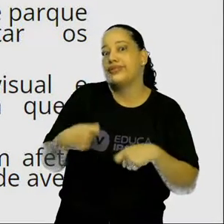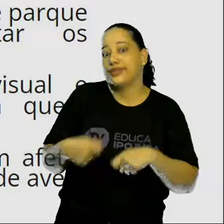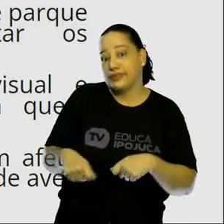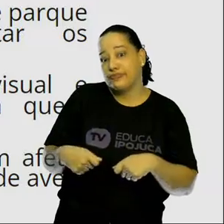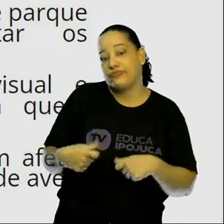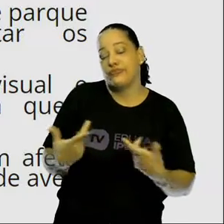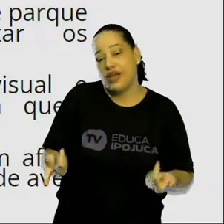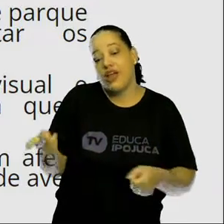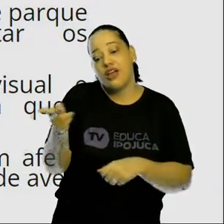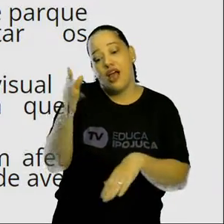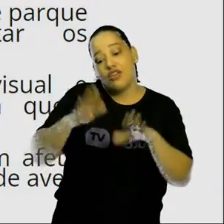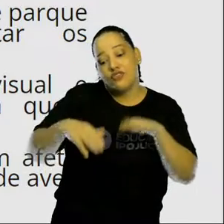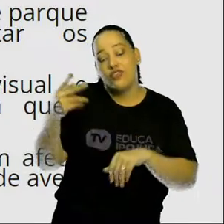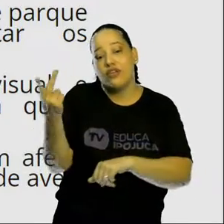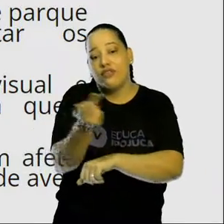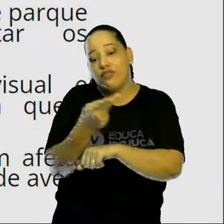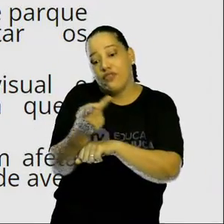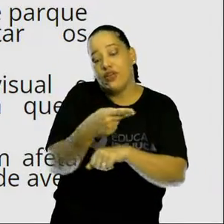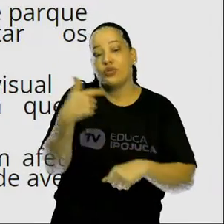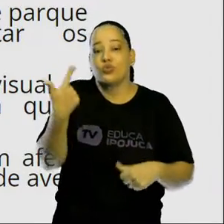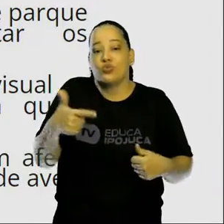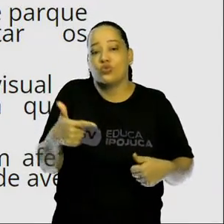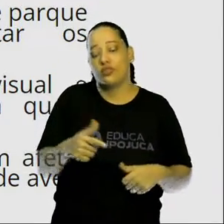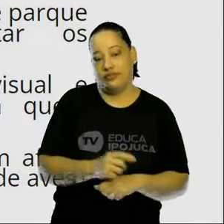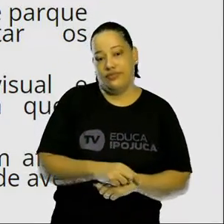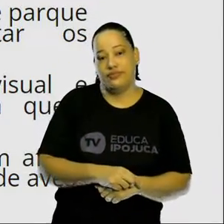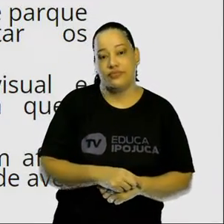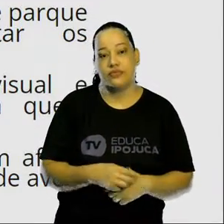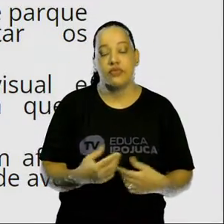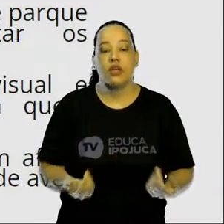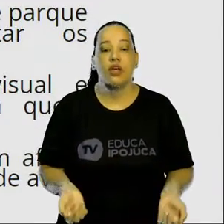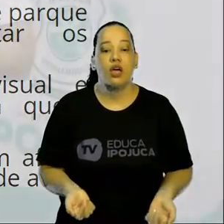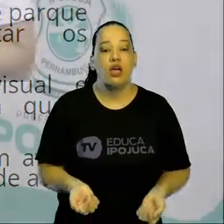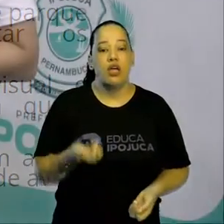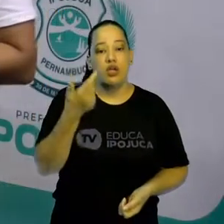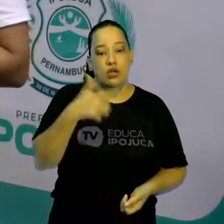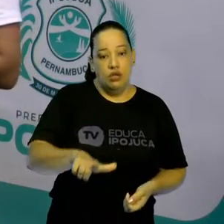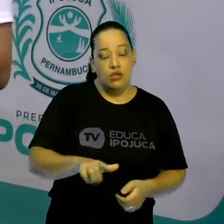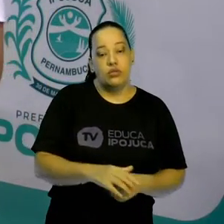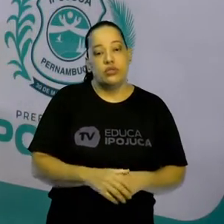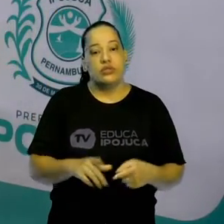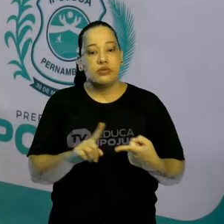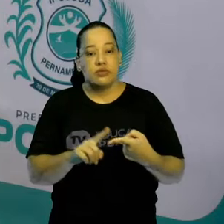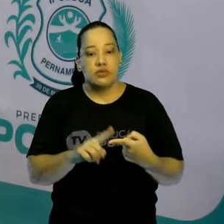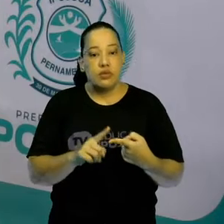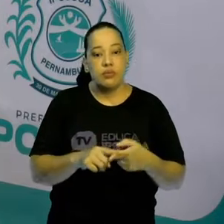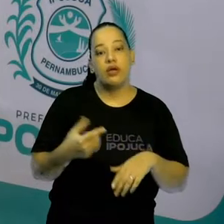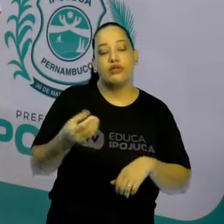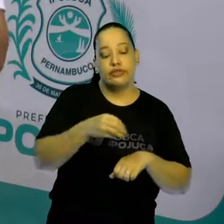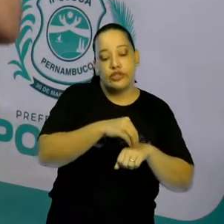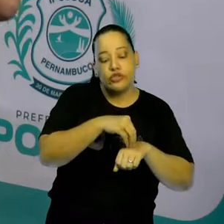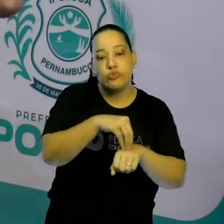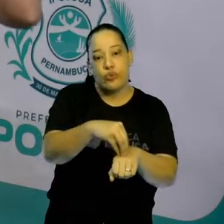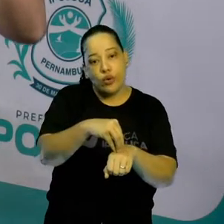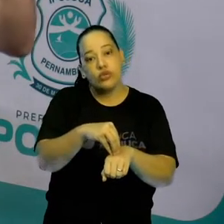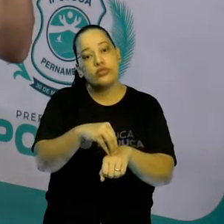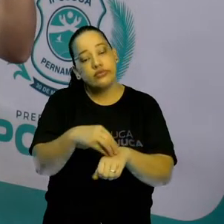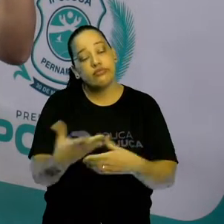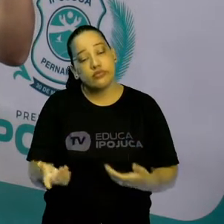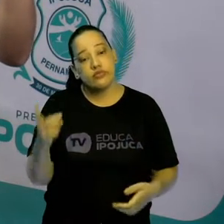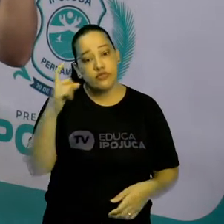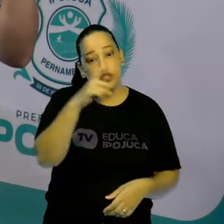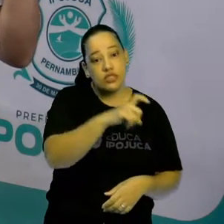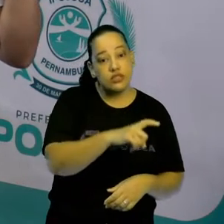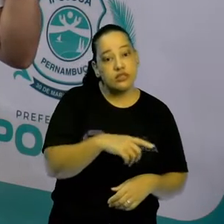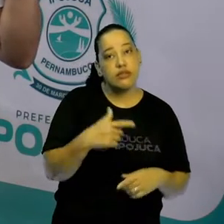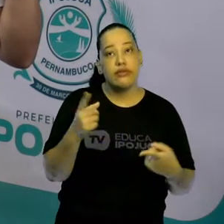Os equipamentos, eles são bastante caros, né? São complicados o transporte, entre outras coisas. E não